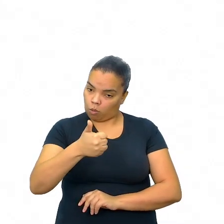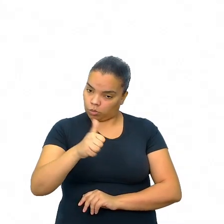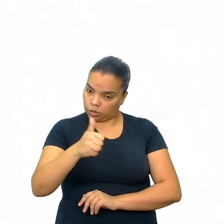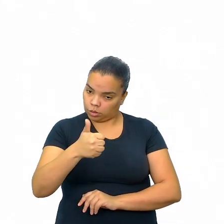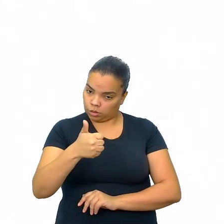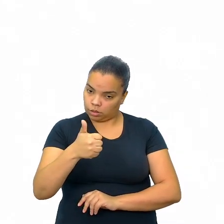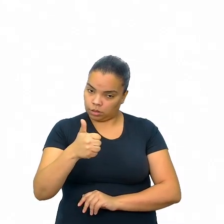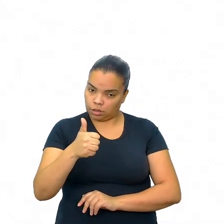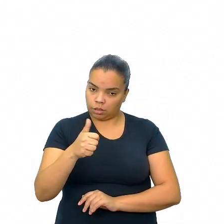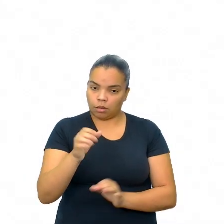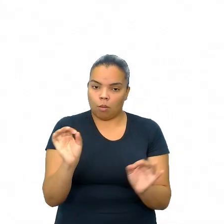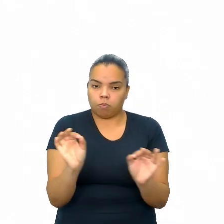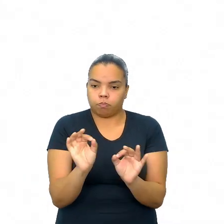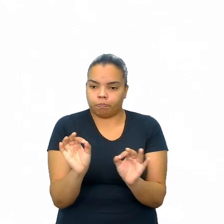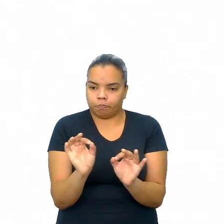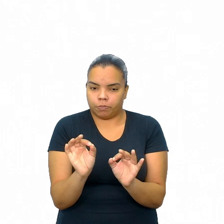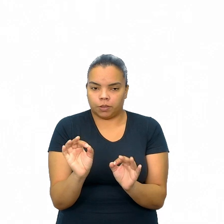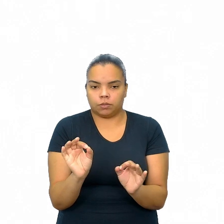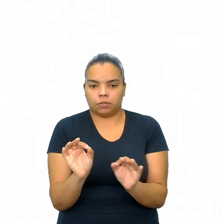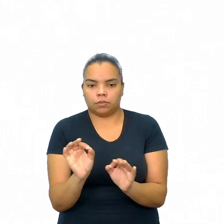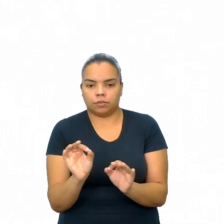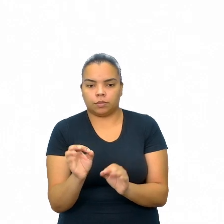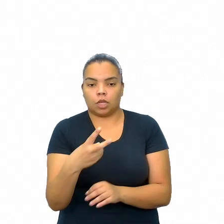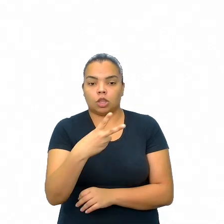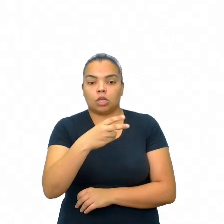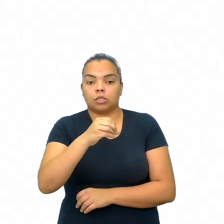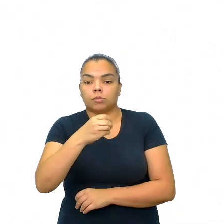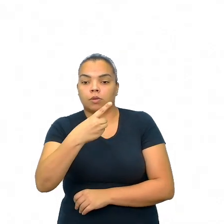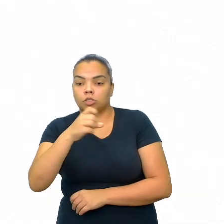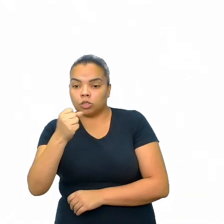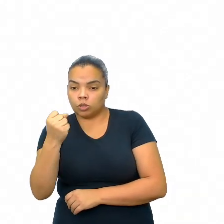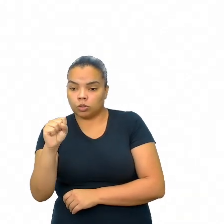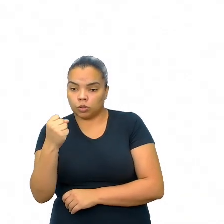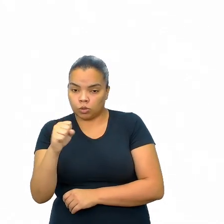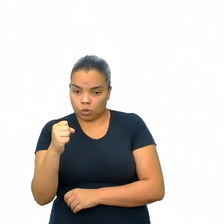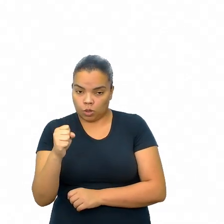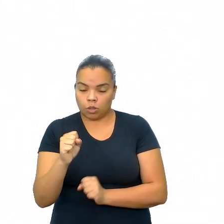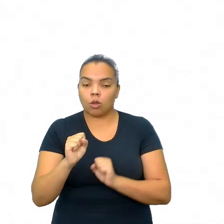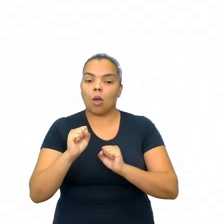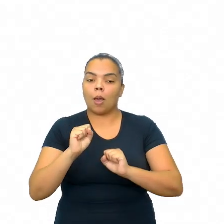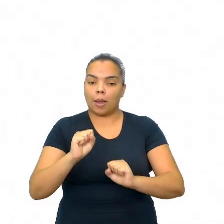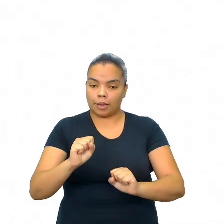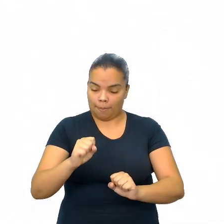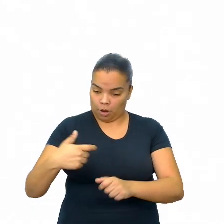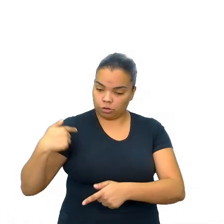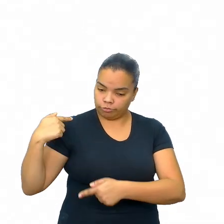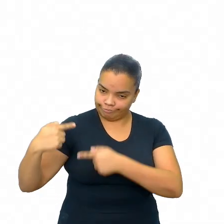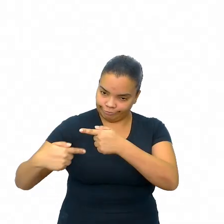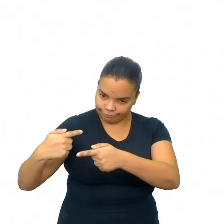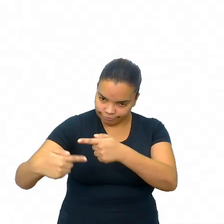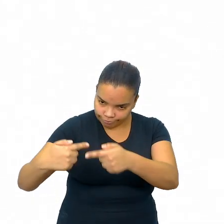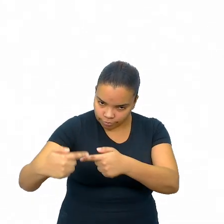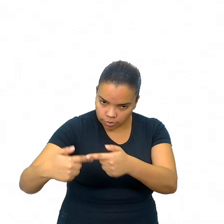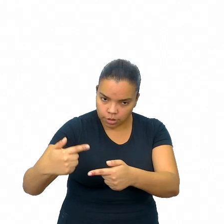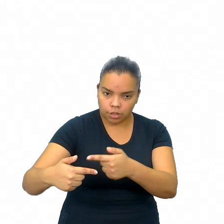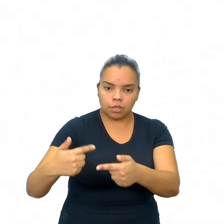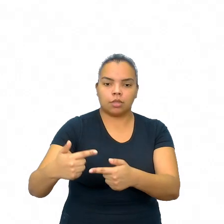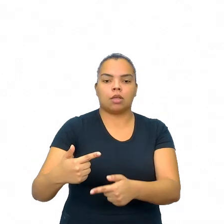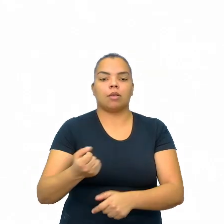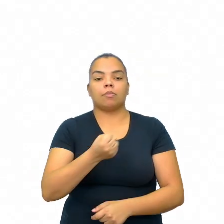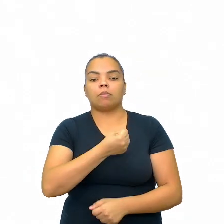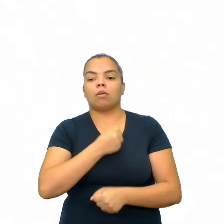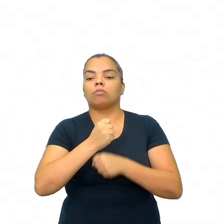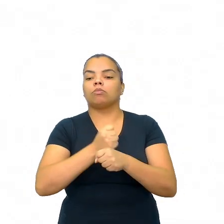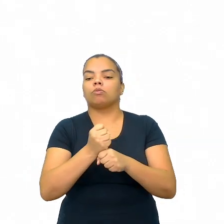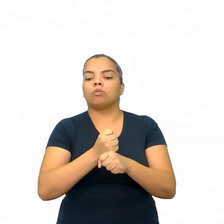número opaco, o número 2018, que permite generalizações a partir da escrita do ano de